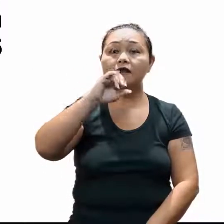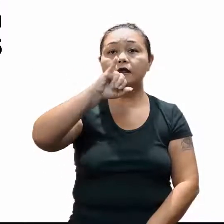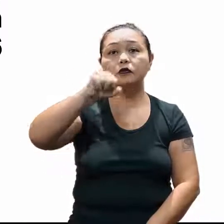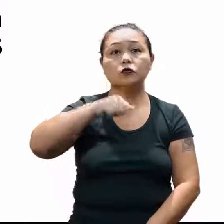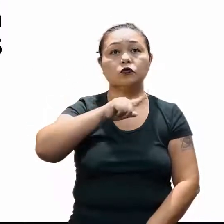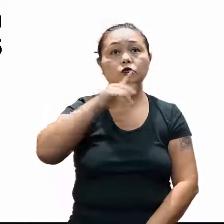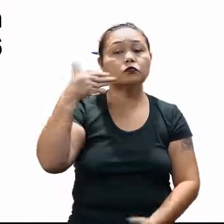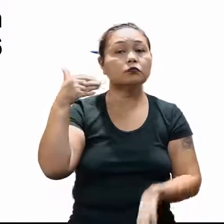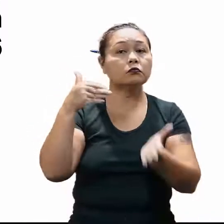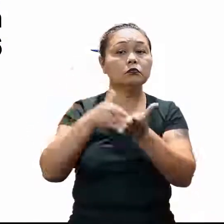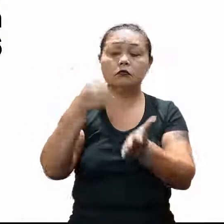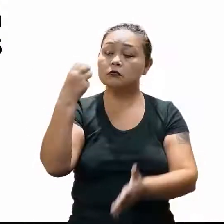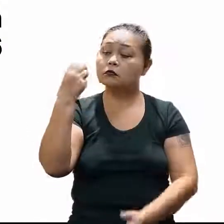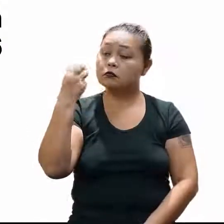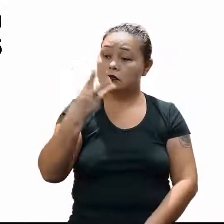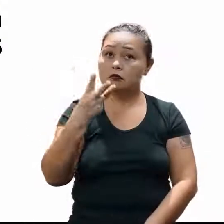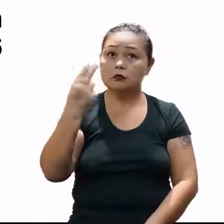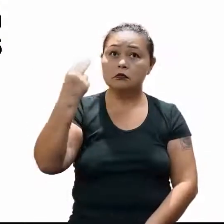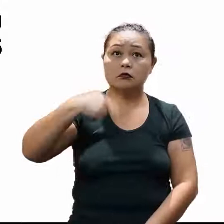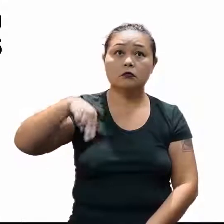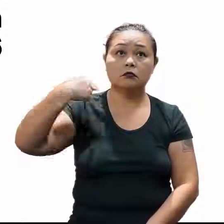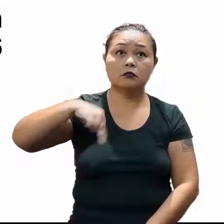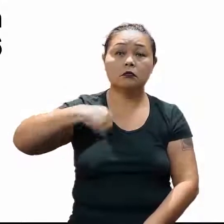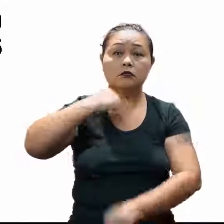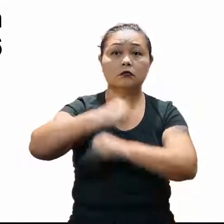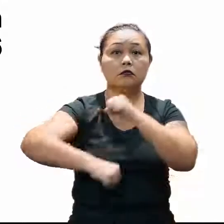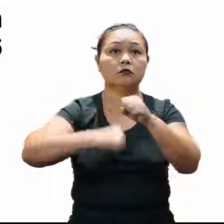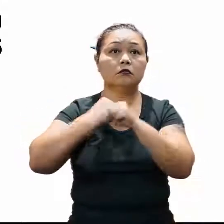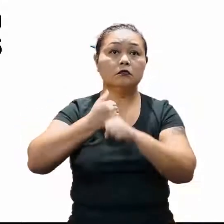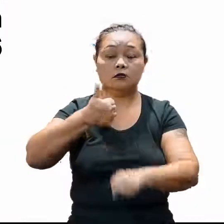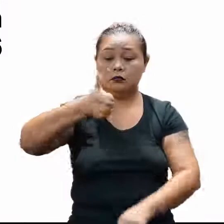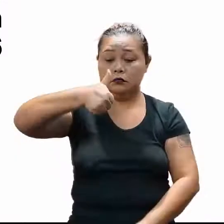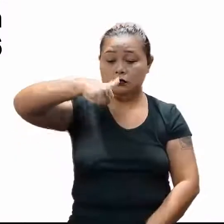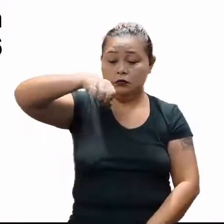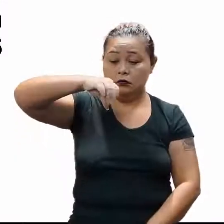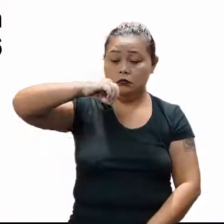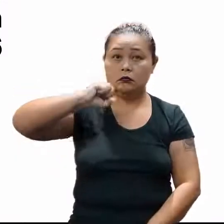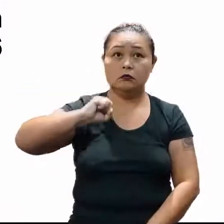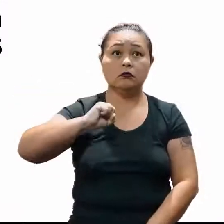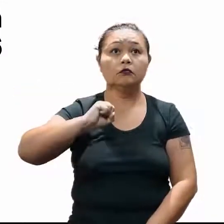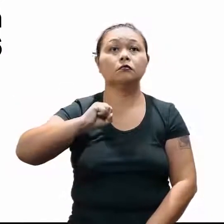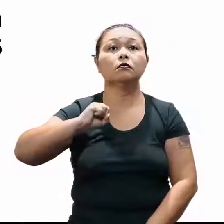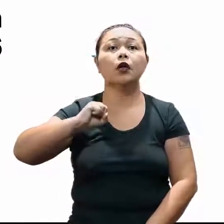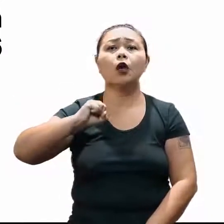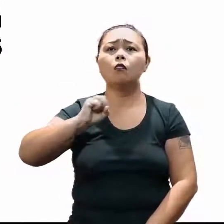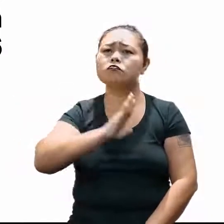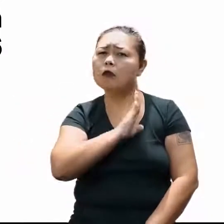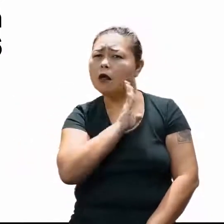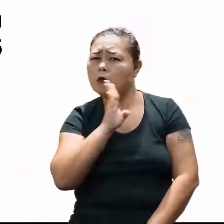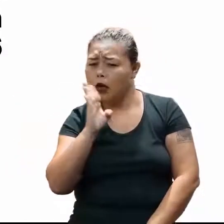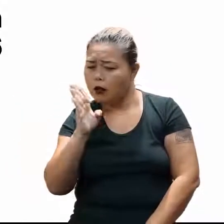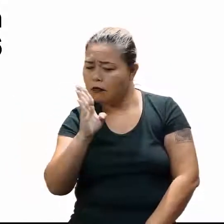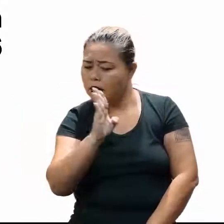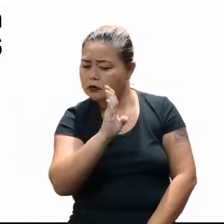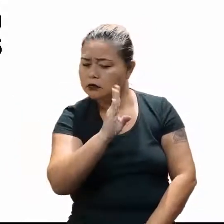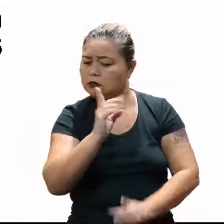de 1908, a coluna voltou a percorrer o trecho conquistado. Então, aquele trecho todo